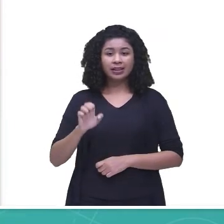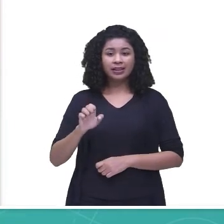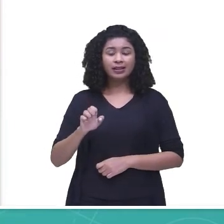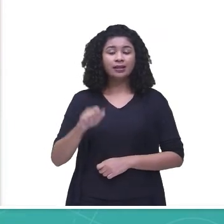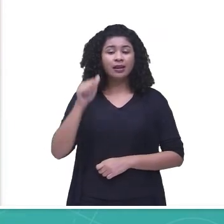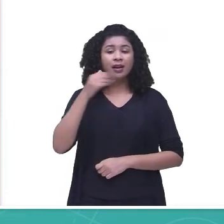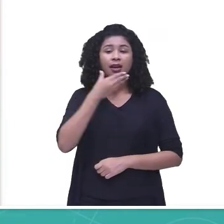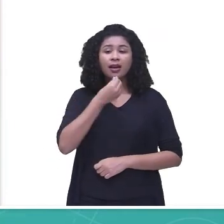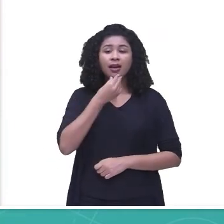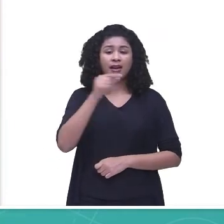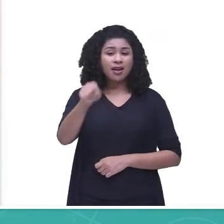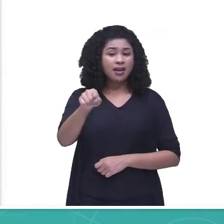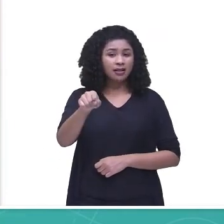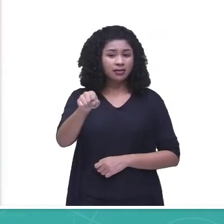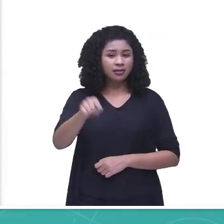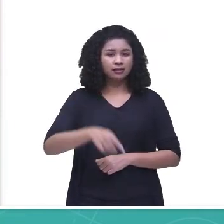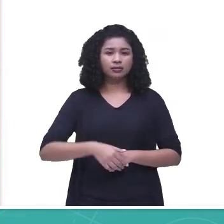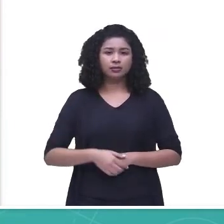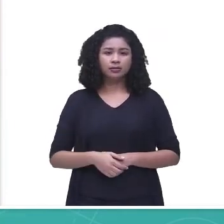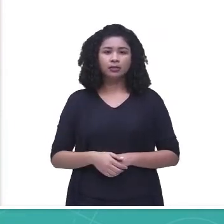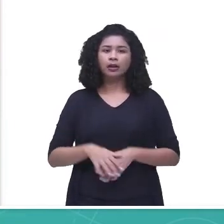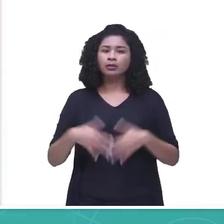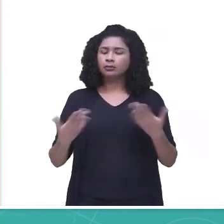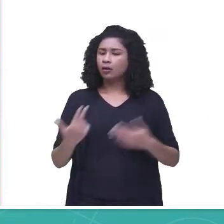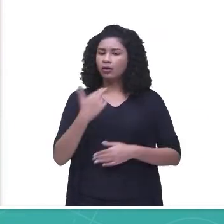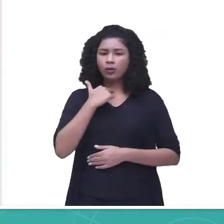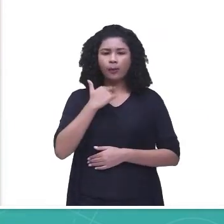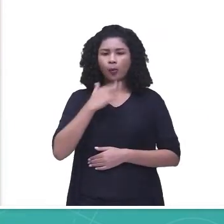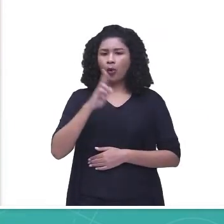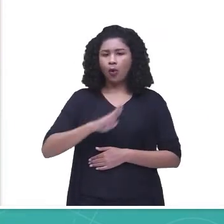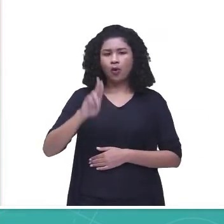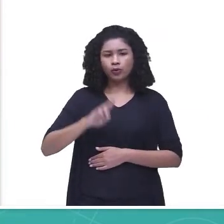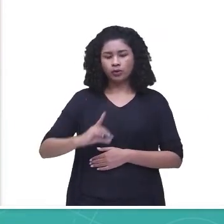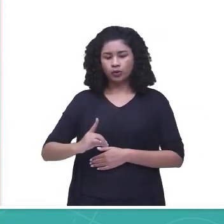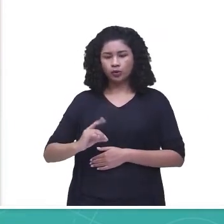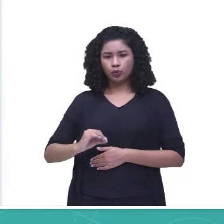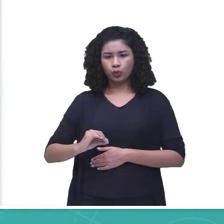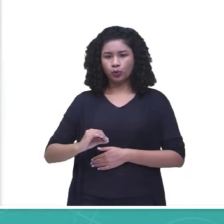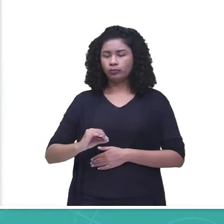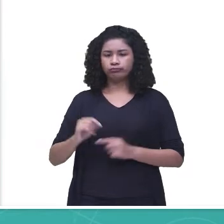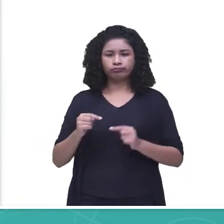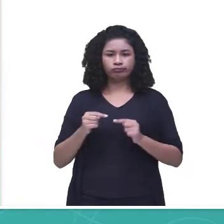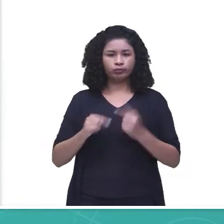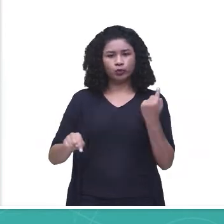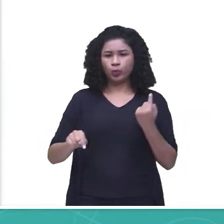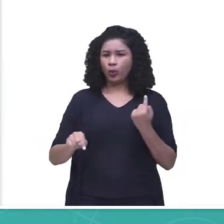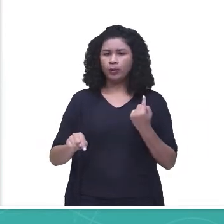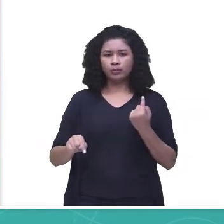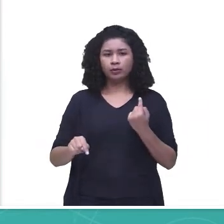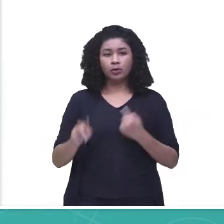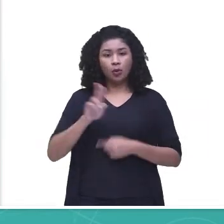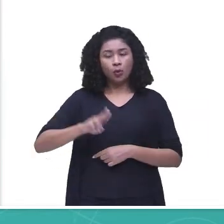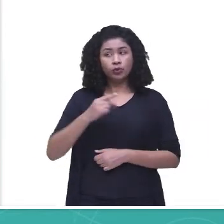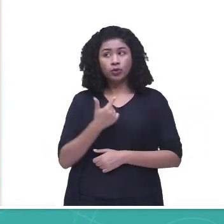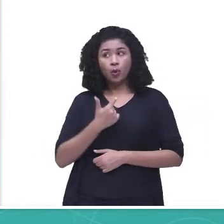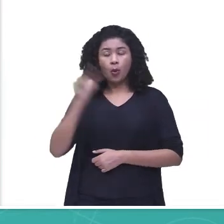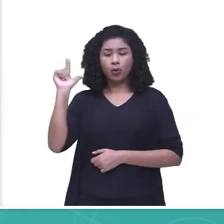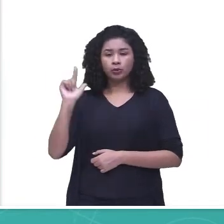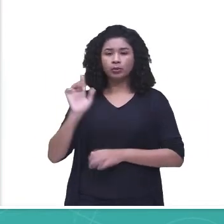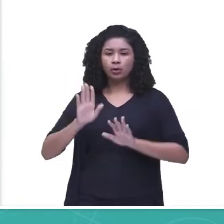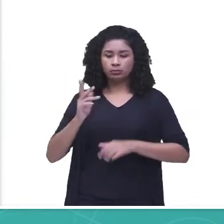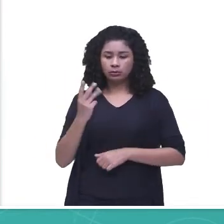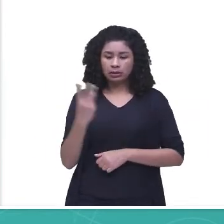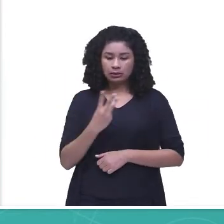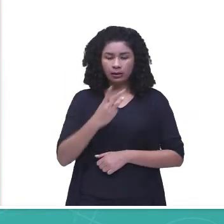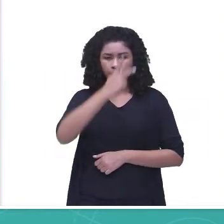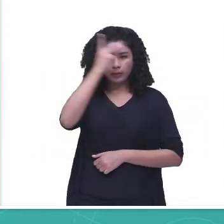o does. Também não poderia iniciar essa pergunta com o do, porque o do eu utilizo com todos os outros sujeitos, exceto terceira pessoa do